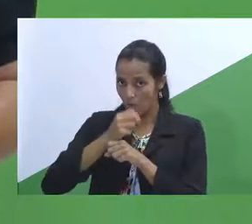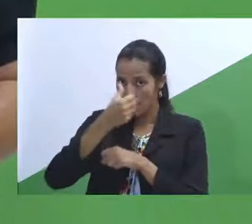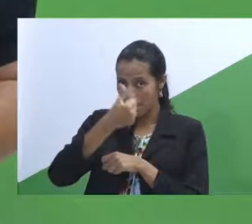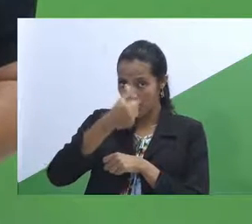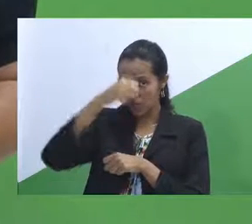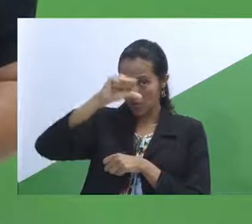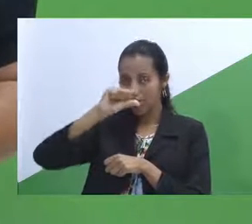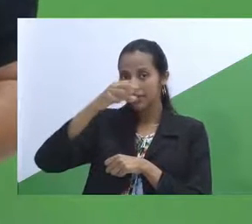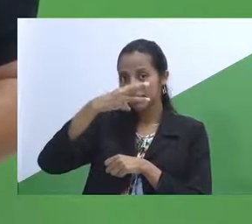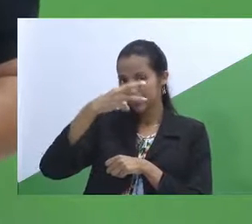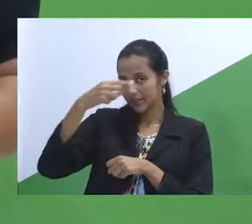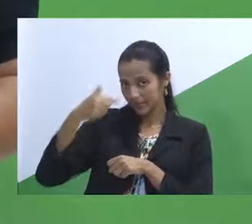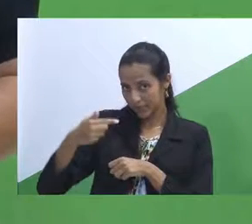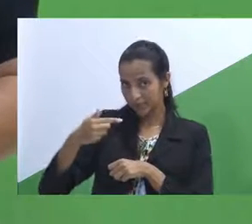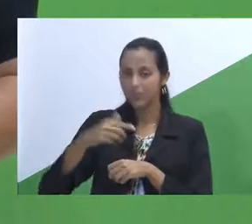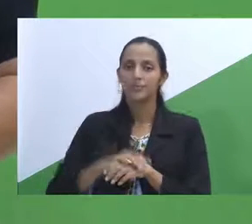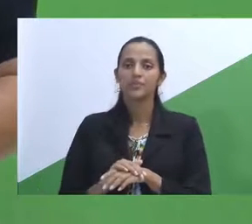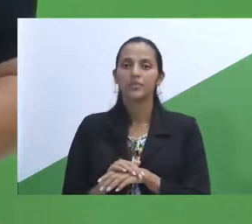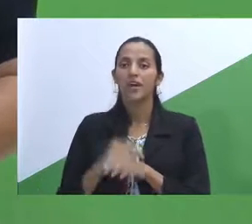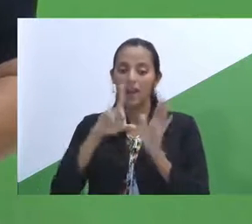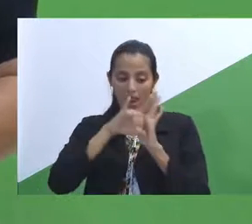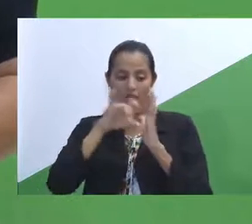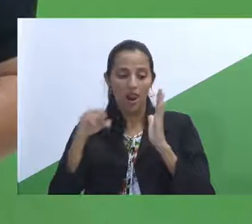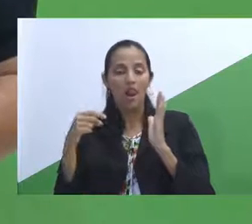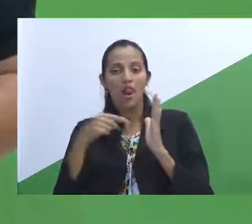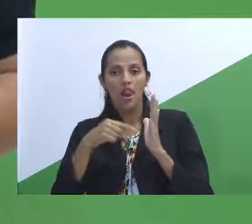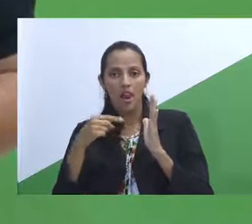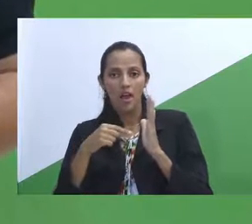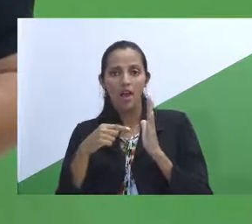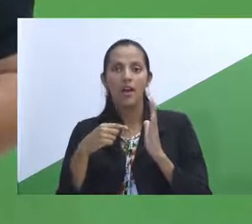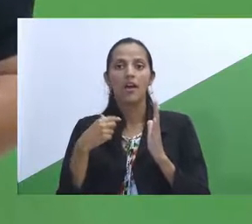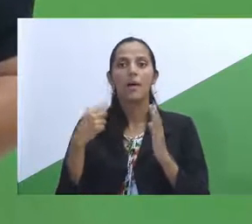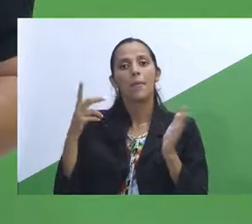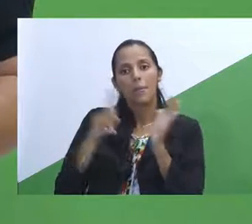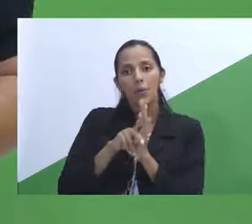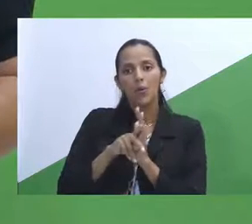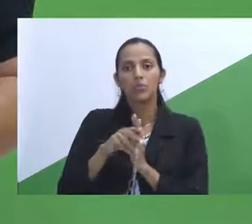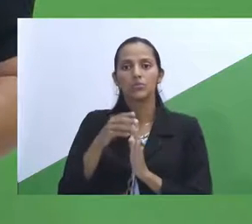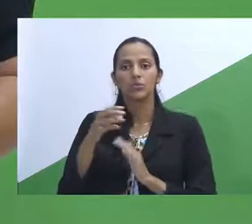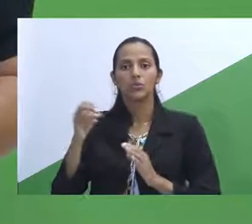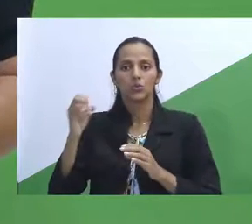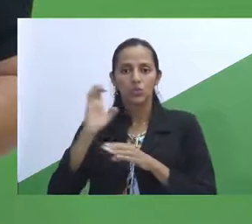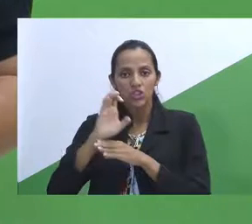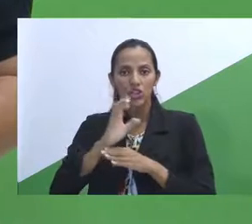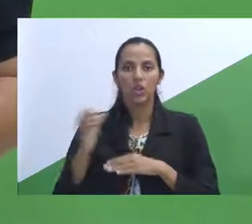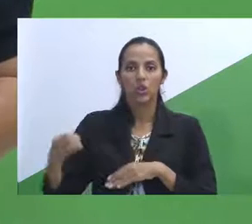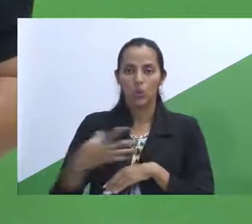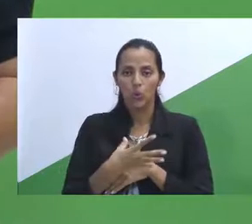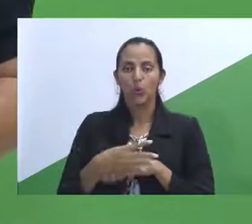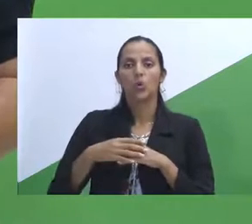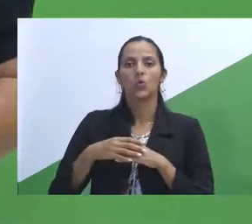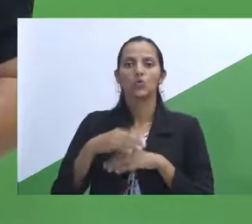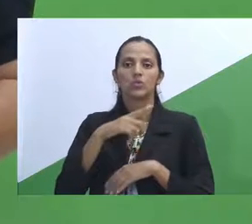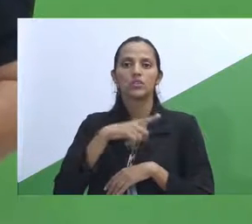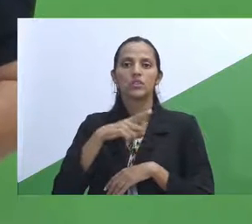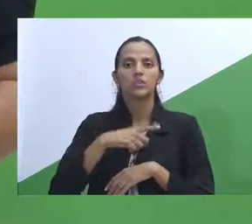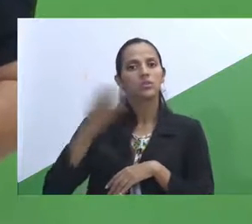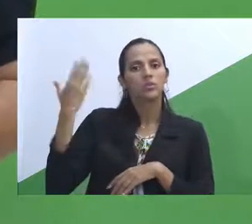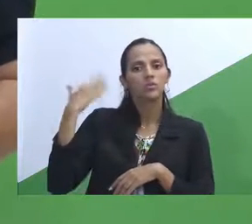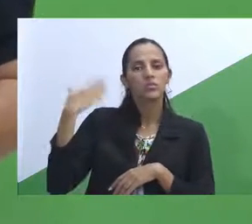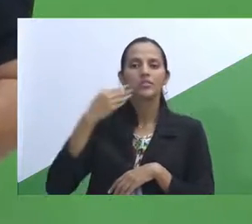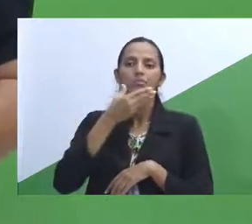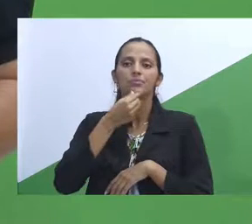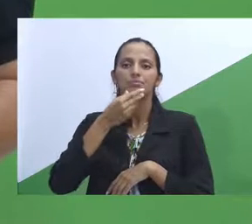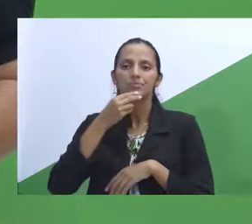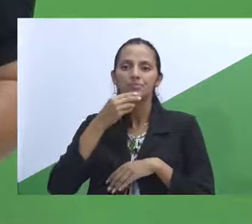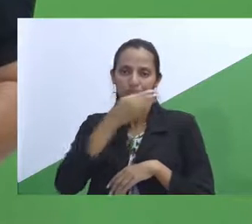lei muito ligada, então, a esse Estado Novo, a esse Estado Ditatorial. Vargas é